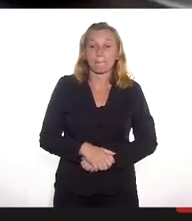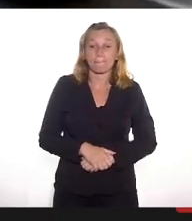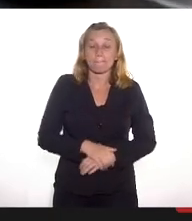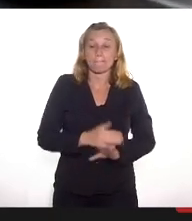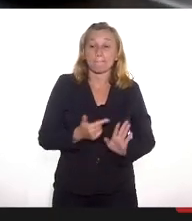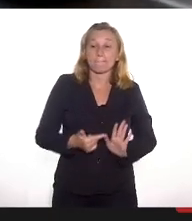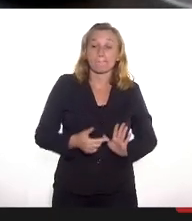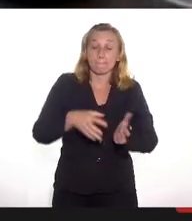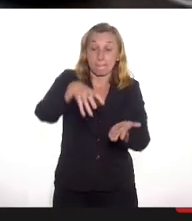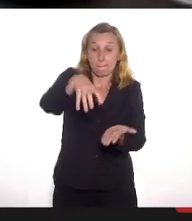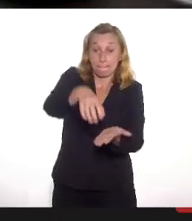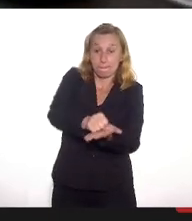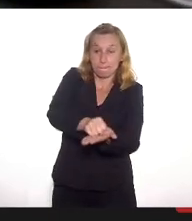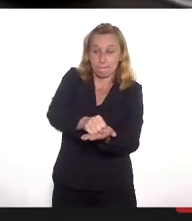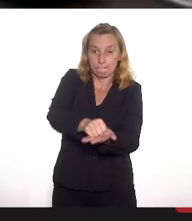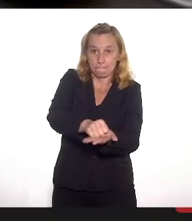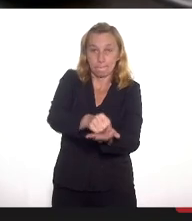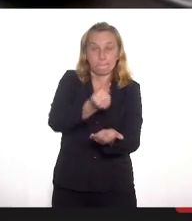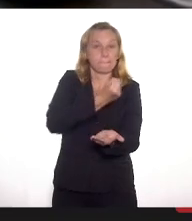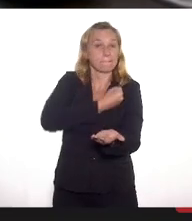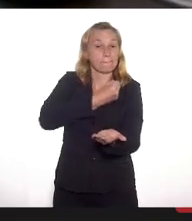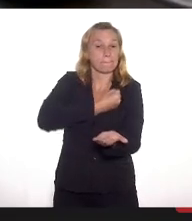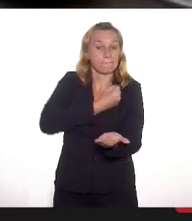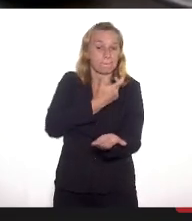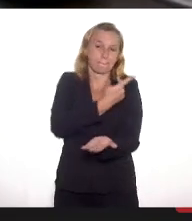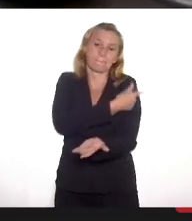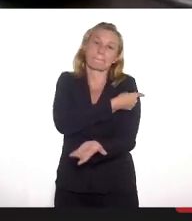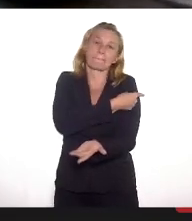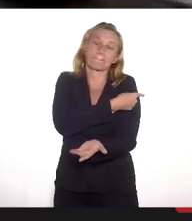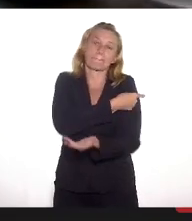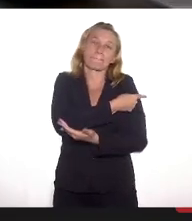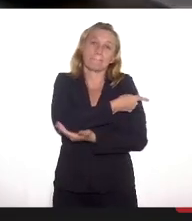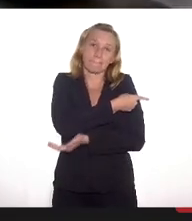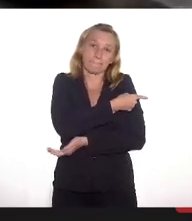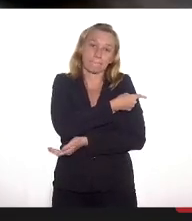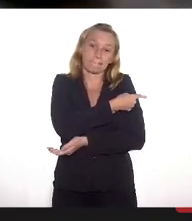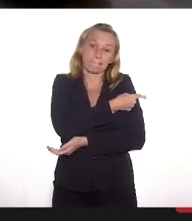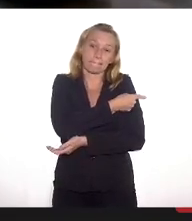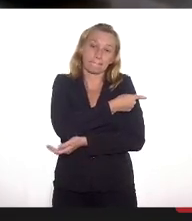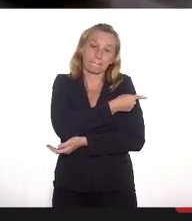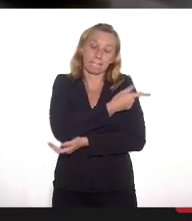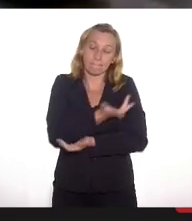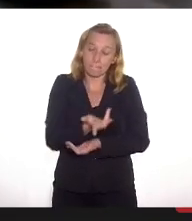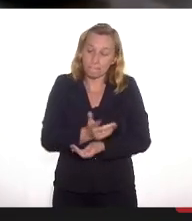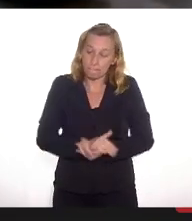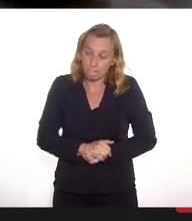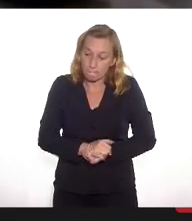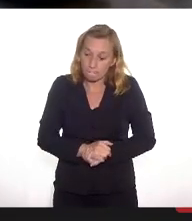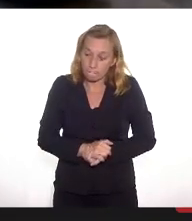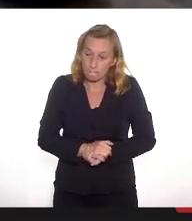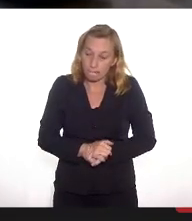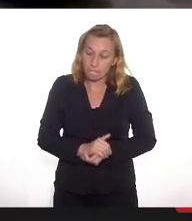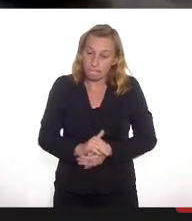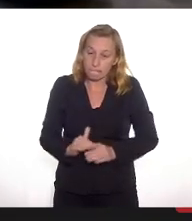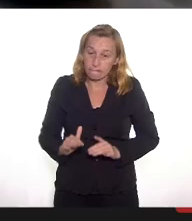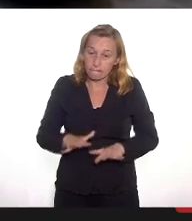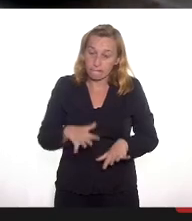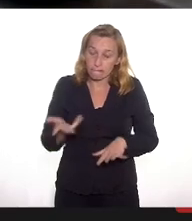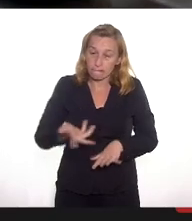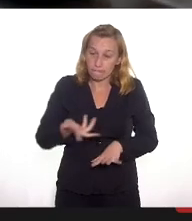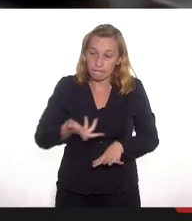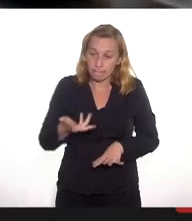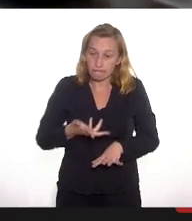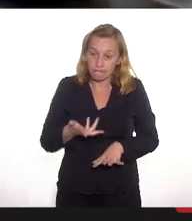notificar registrar o número de idosos é com uma certa é Vivo altura